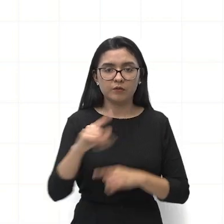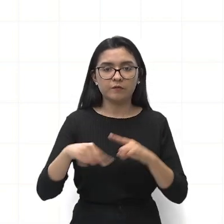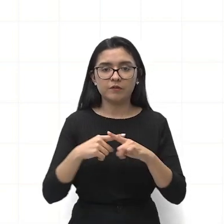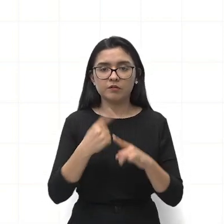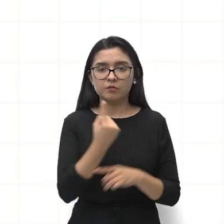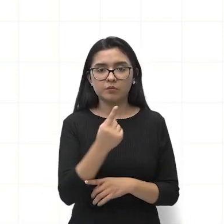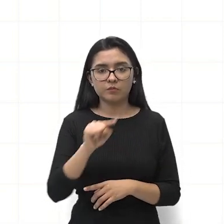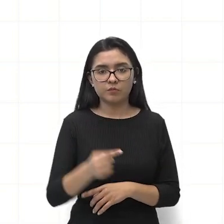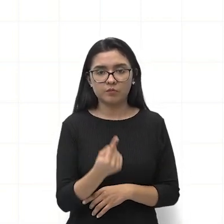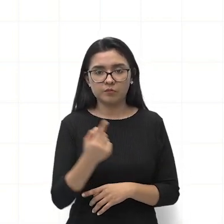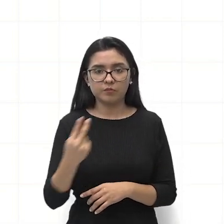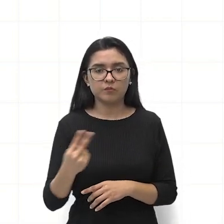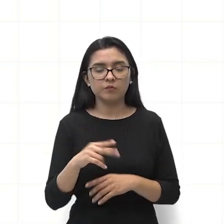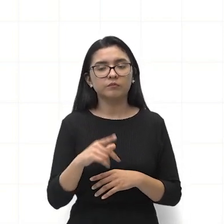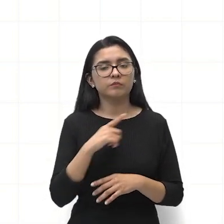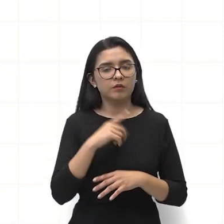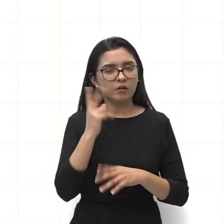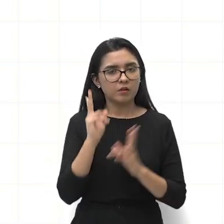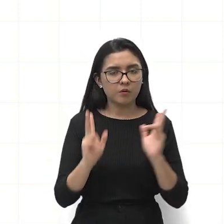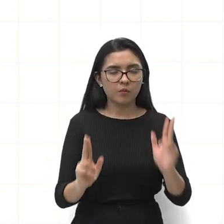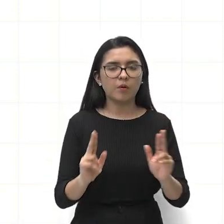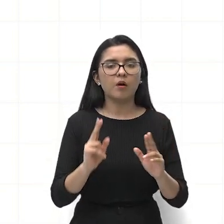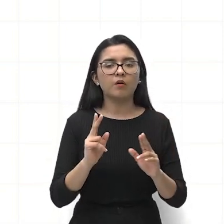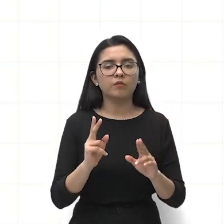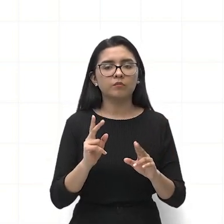12. Aí você vai multiplicar da mesma forma,